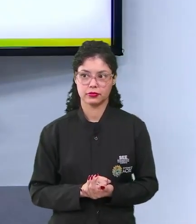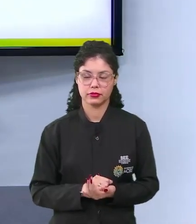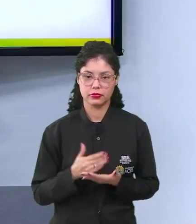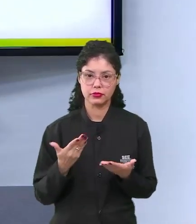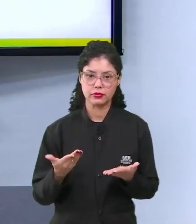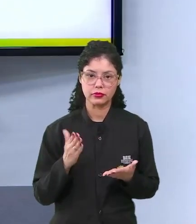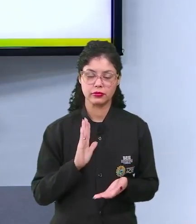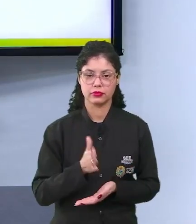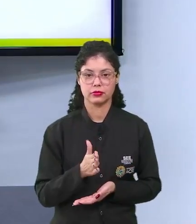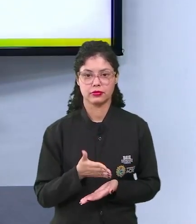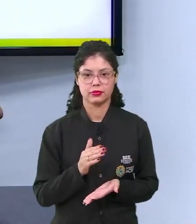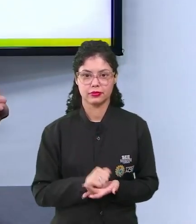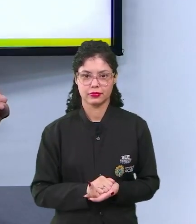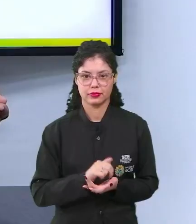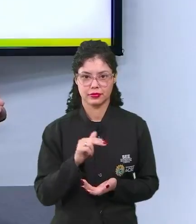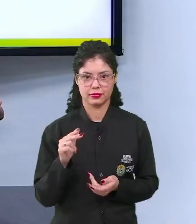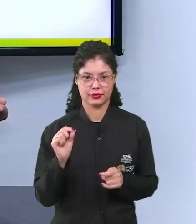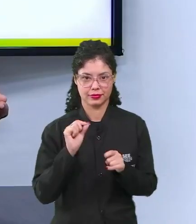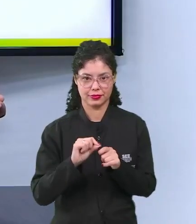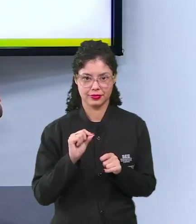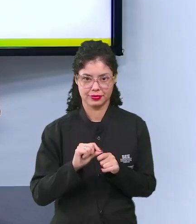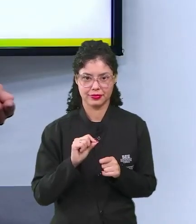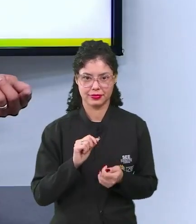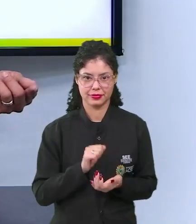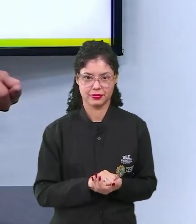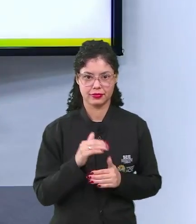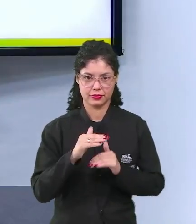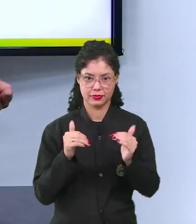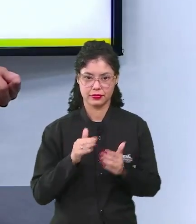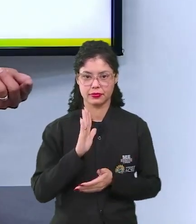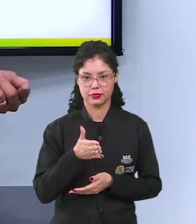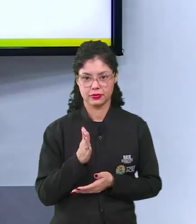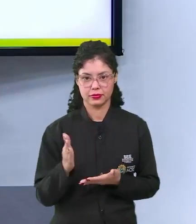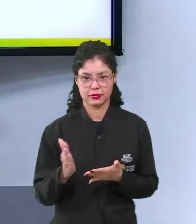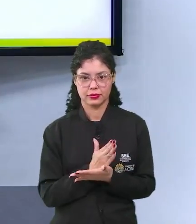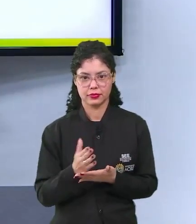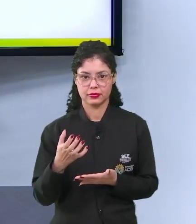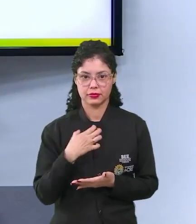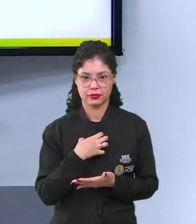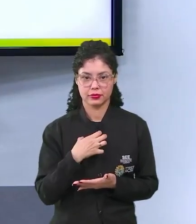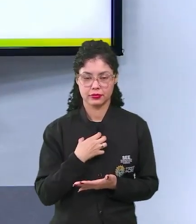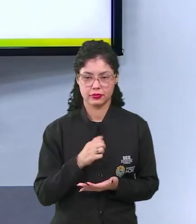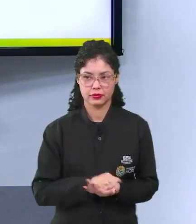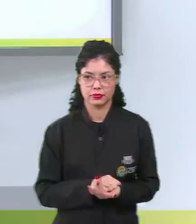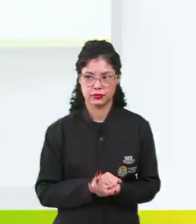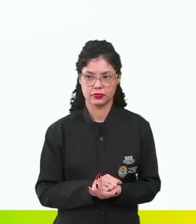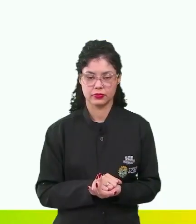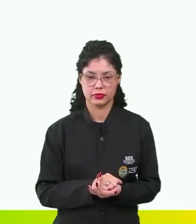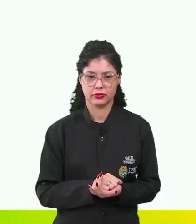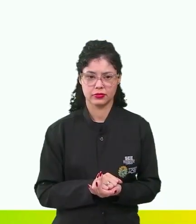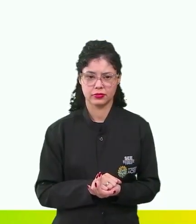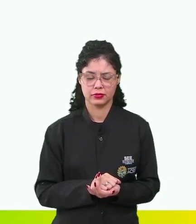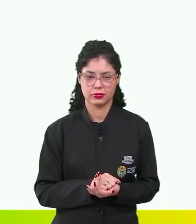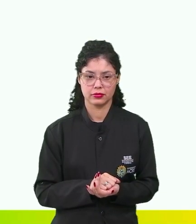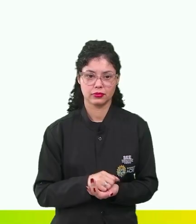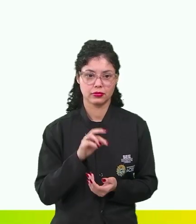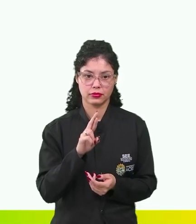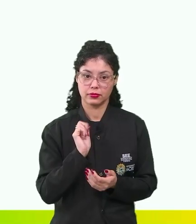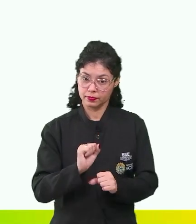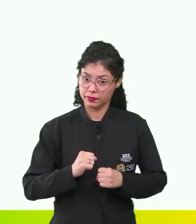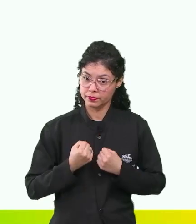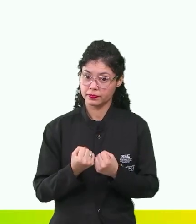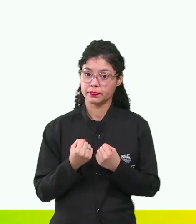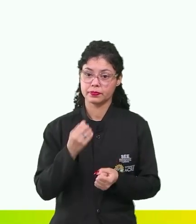isso, quem foi que nunca fez isso aqui? Todo mundo já fez isso em algum momento. Bom, então, resista